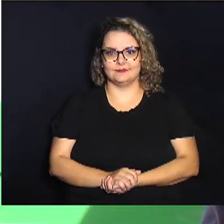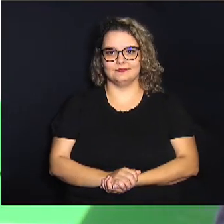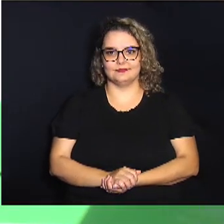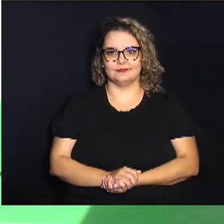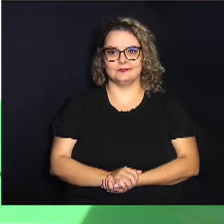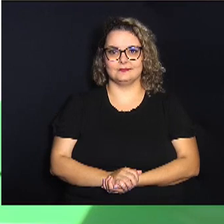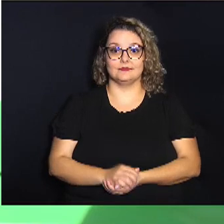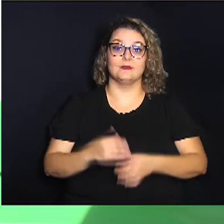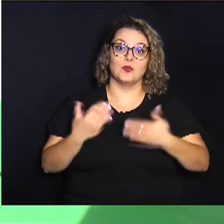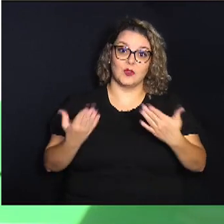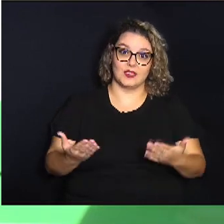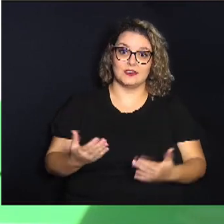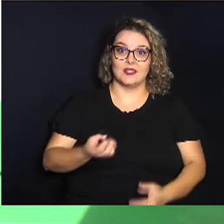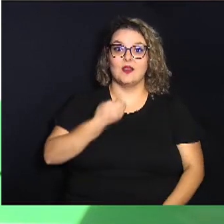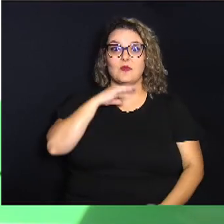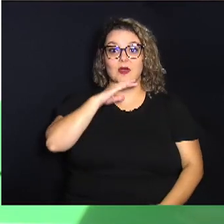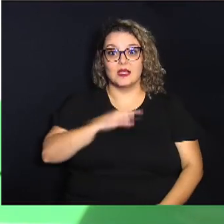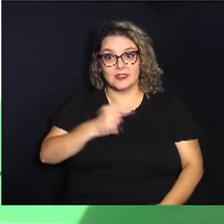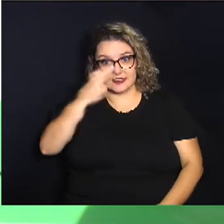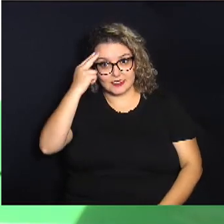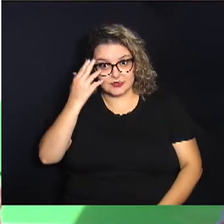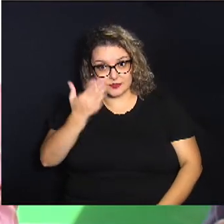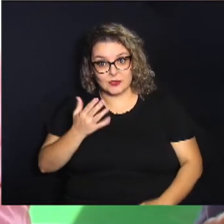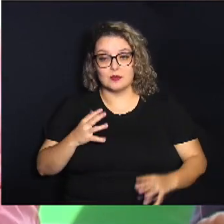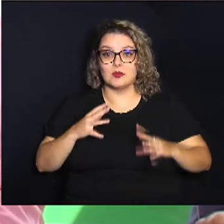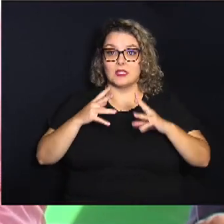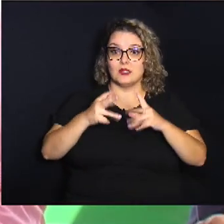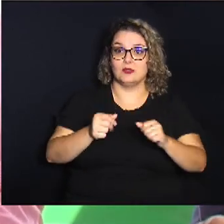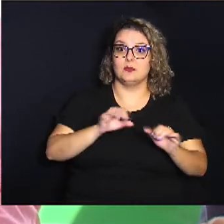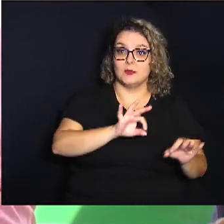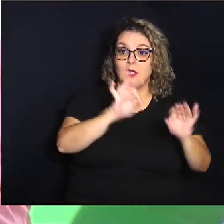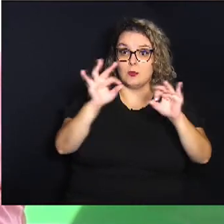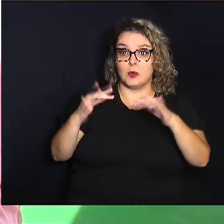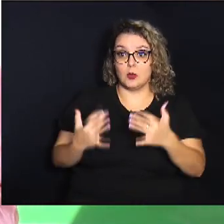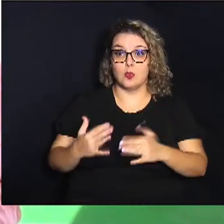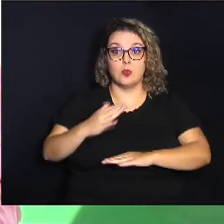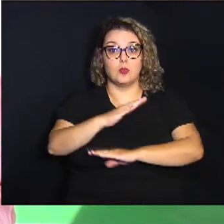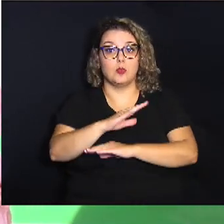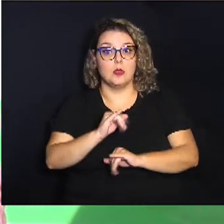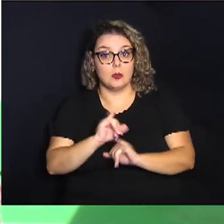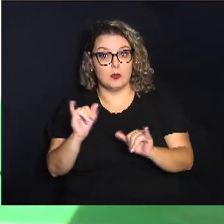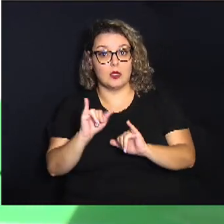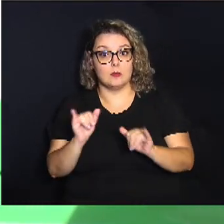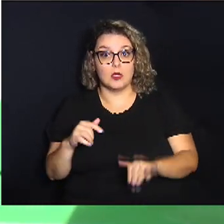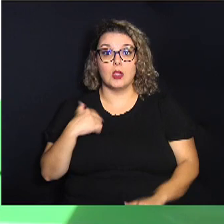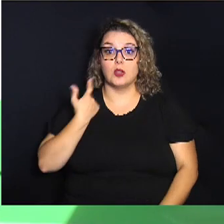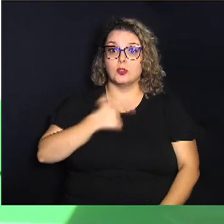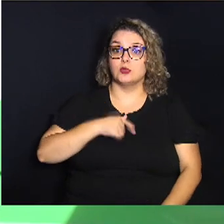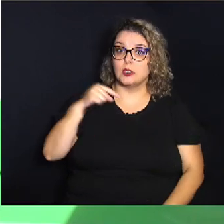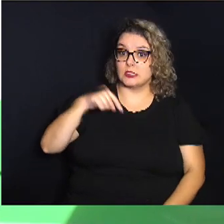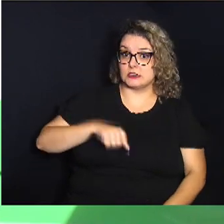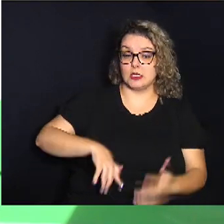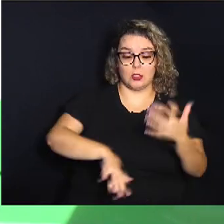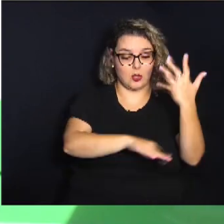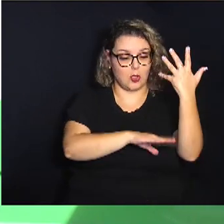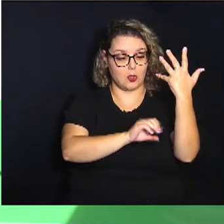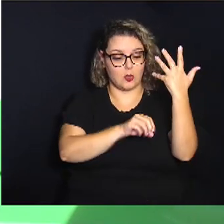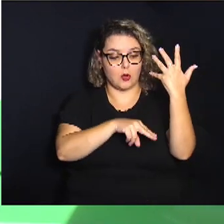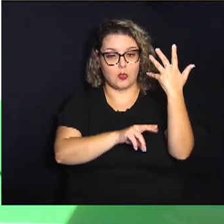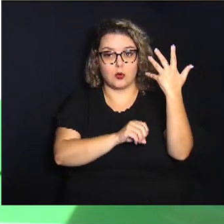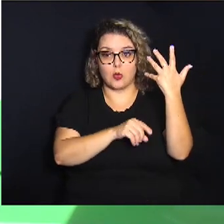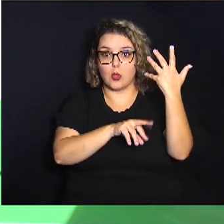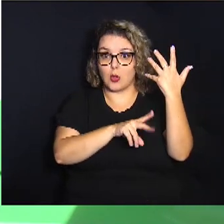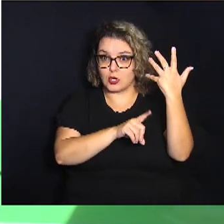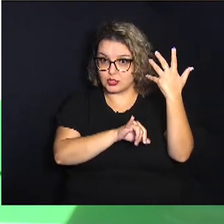Pois é boa tarde para você Gabriel boa tarde para todo mundo acompanhando o Câmara Notícia estamos aqui na Praça da Concórdia